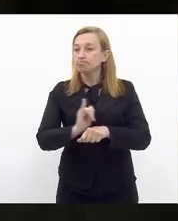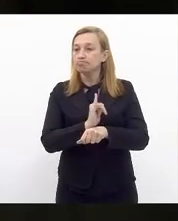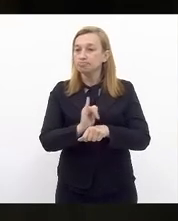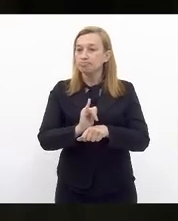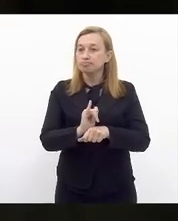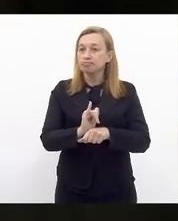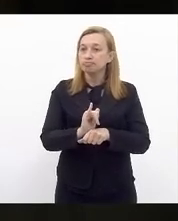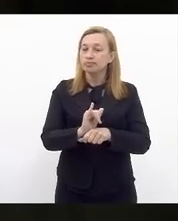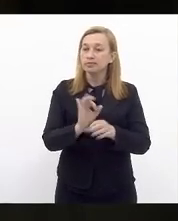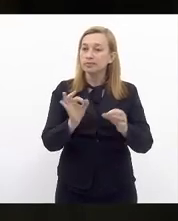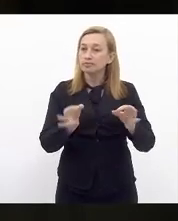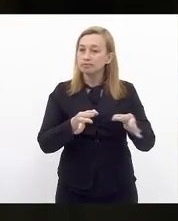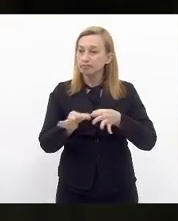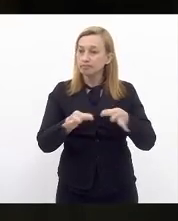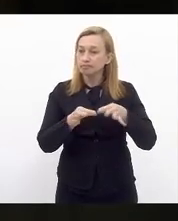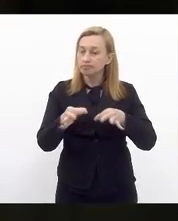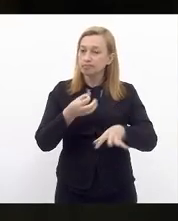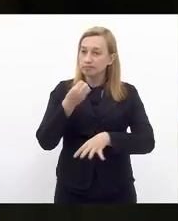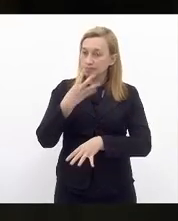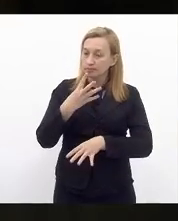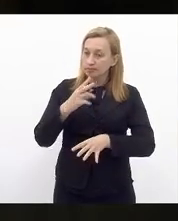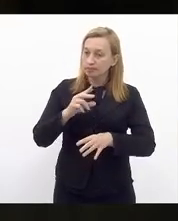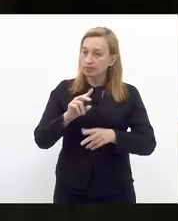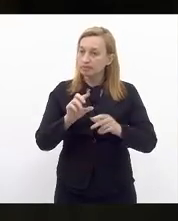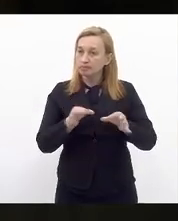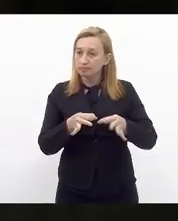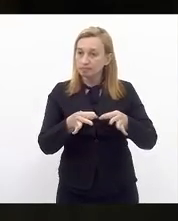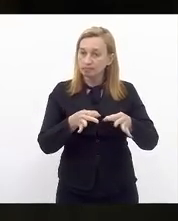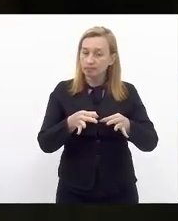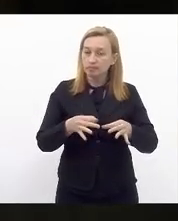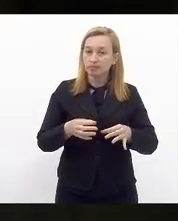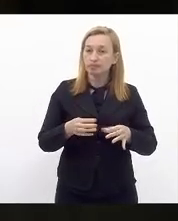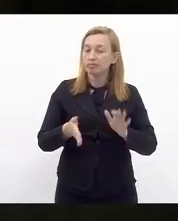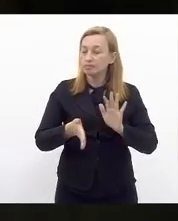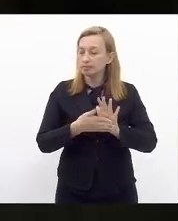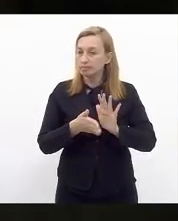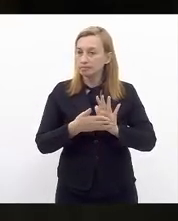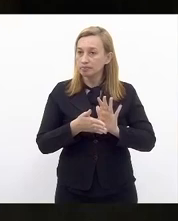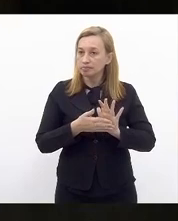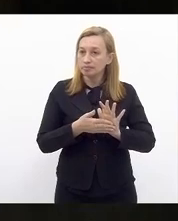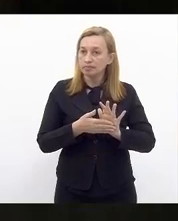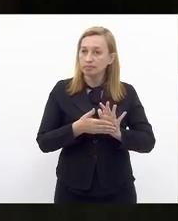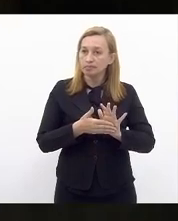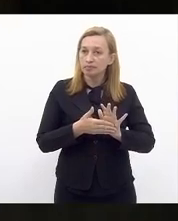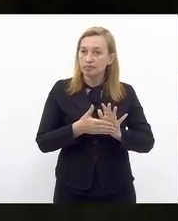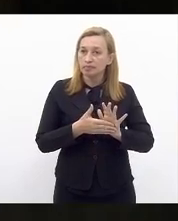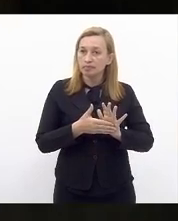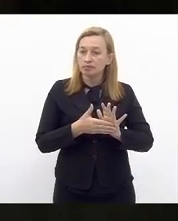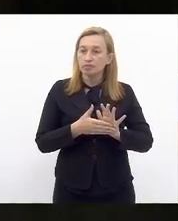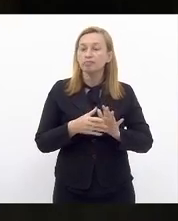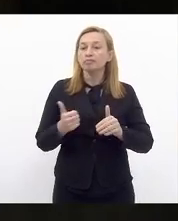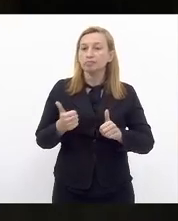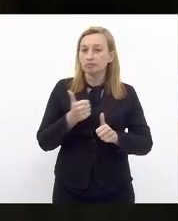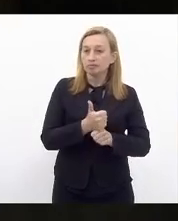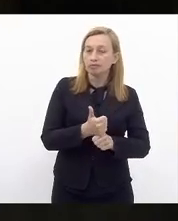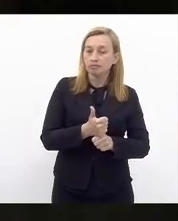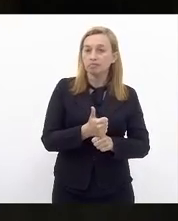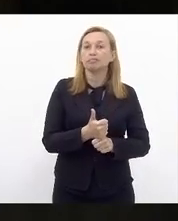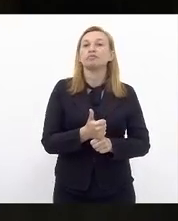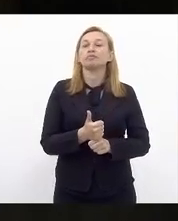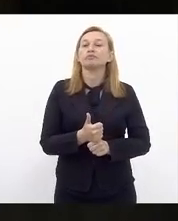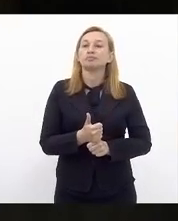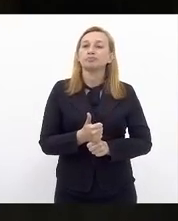bem feita e foi bem reformulada Nessa proposta de texto substitutivo